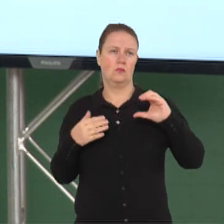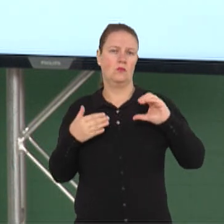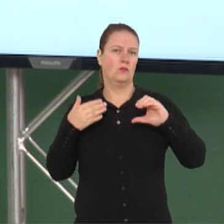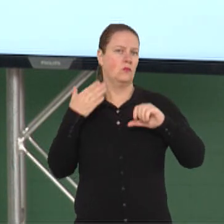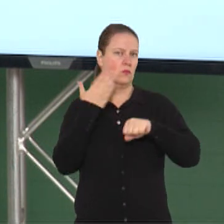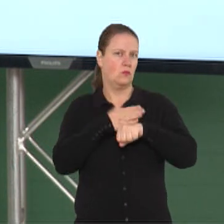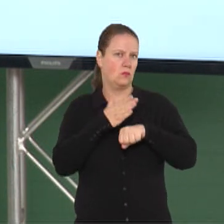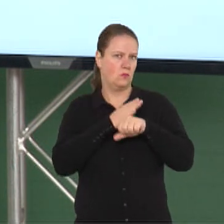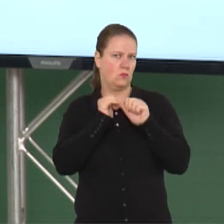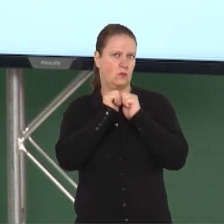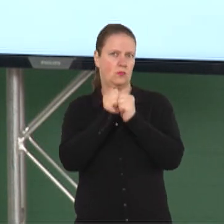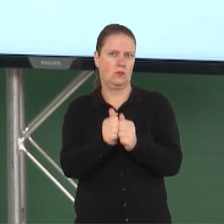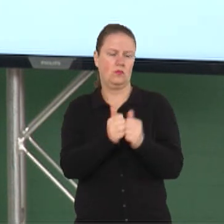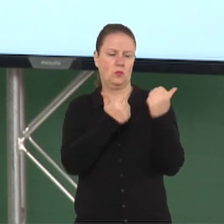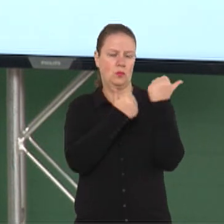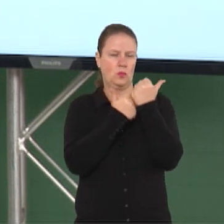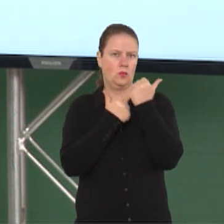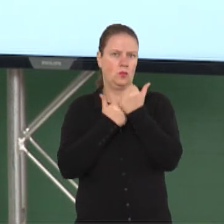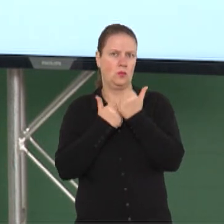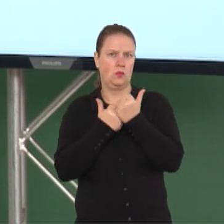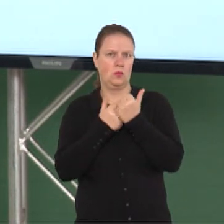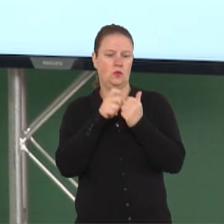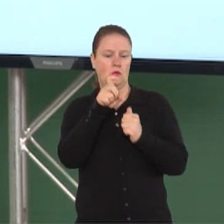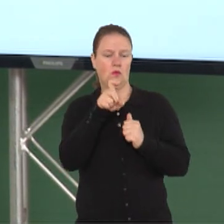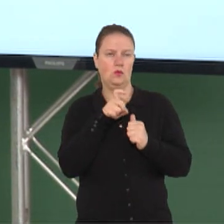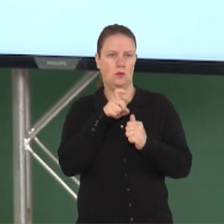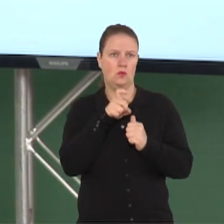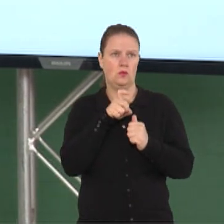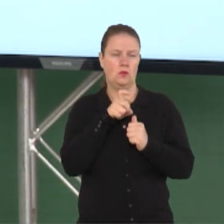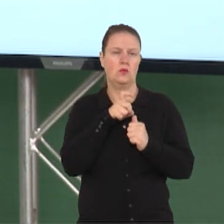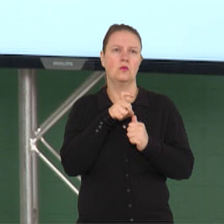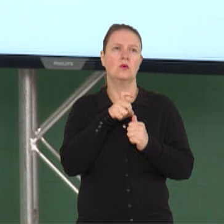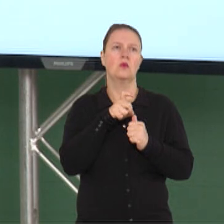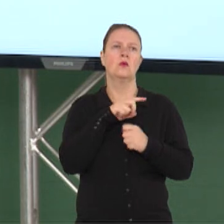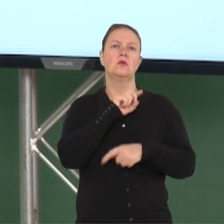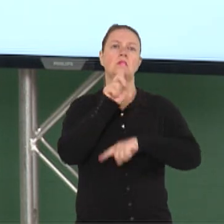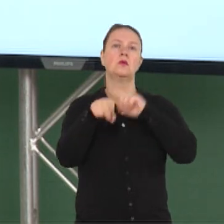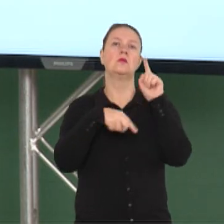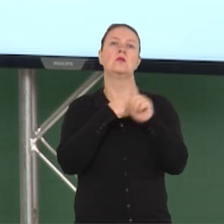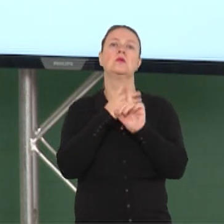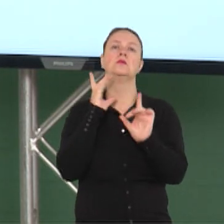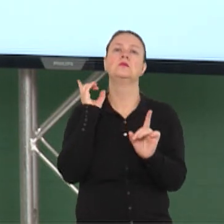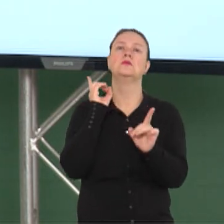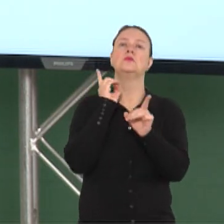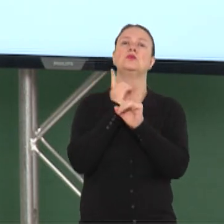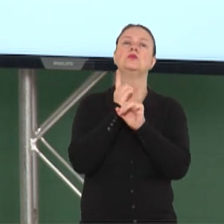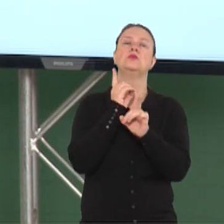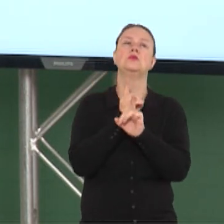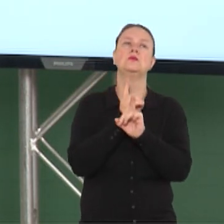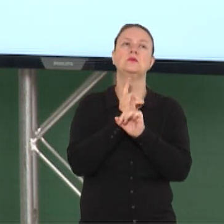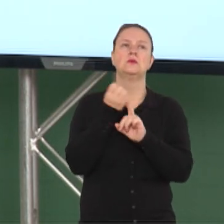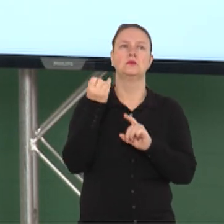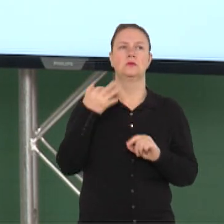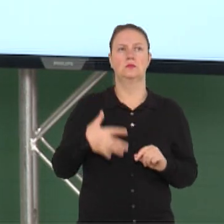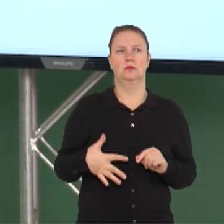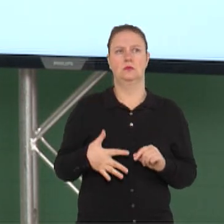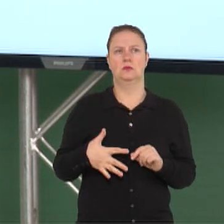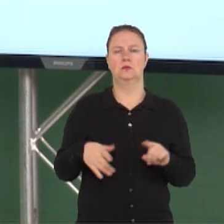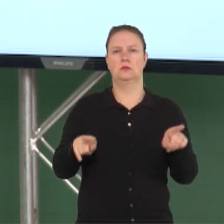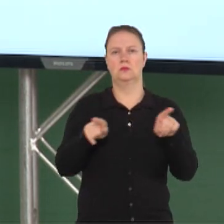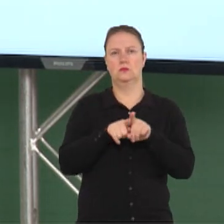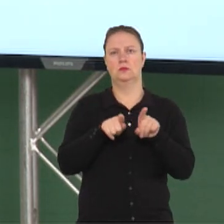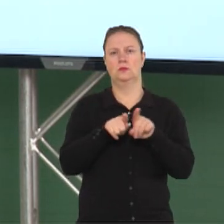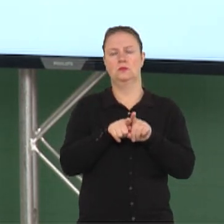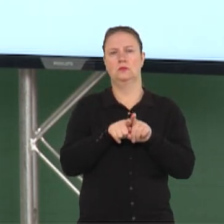você agora. Substituir x por 1, achar o valor numérico. Depois voltar aqui e somar